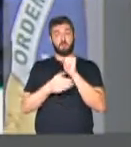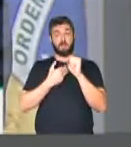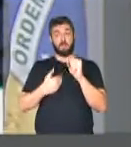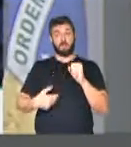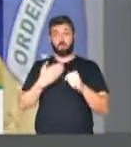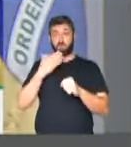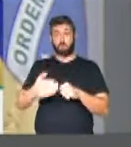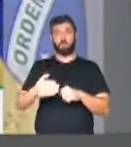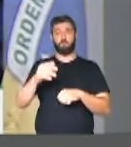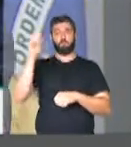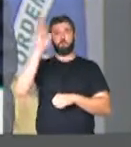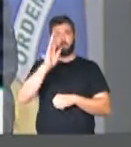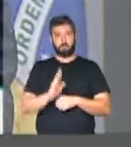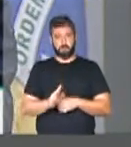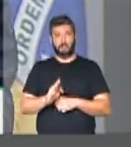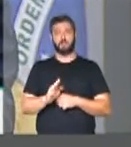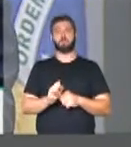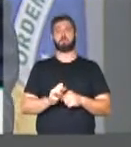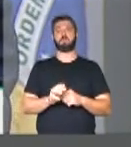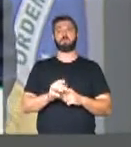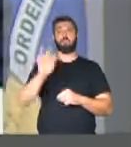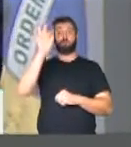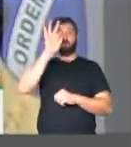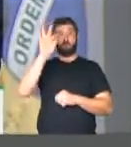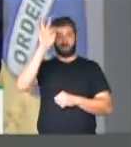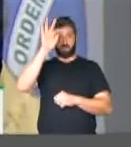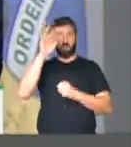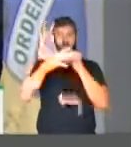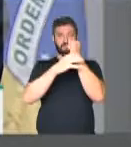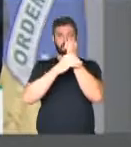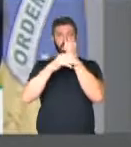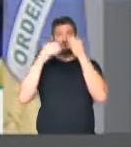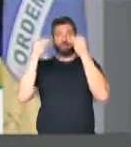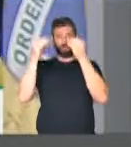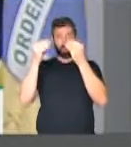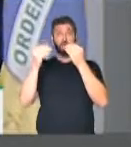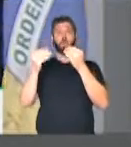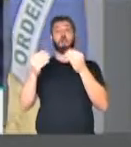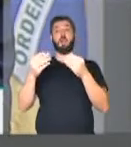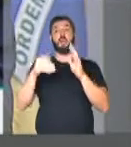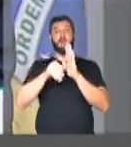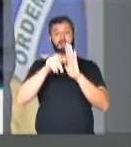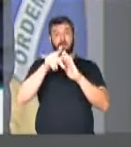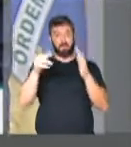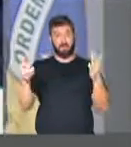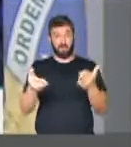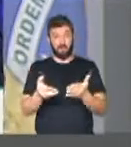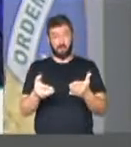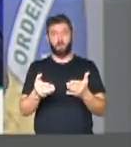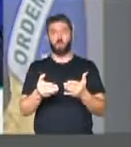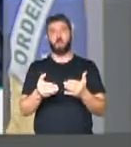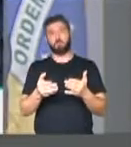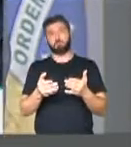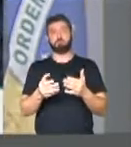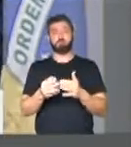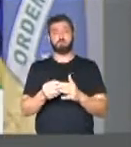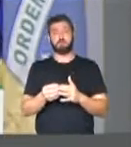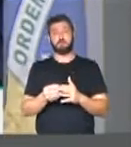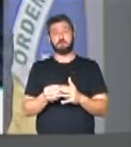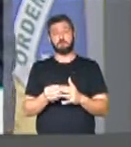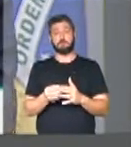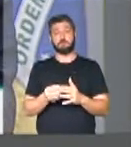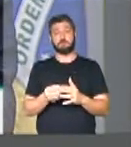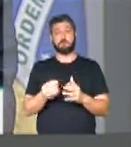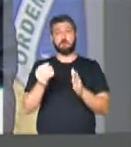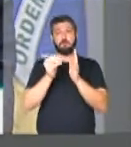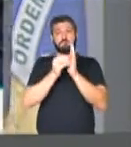pública para o Estado brasileiro, para o ente federado União. E essa medida provisória vem, de alguma forma, ainda que